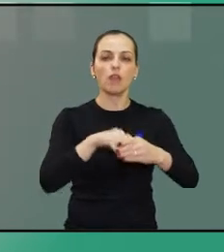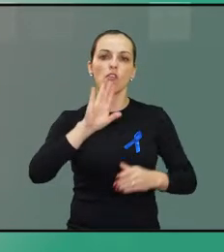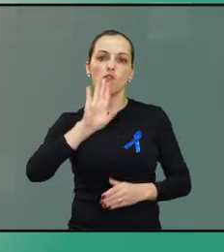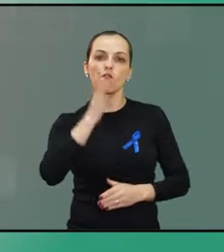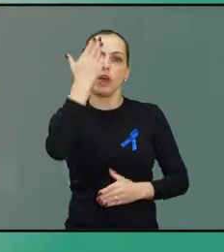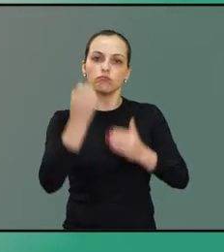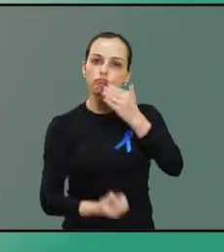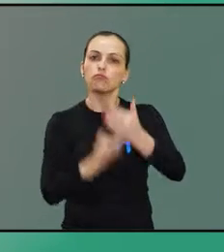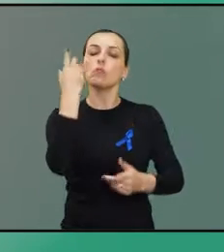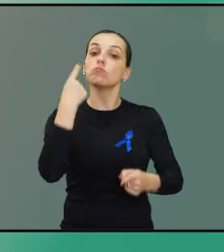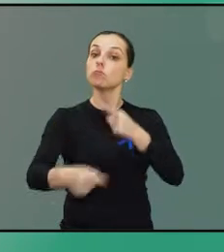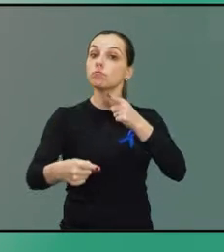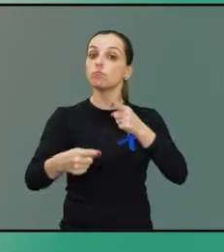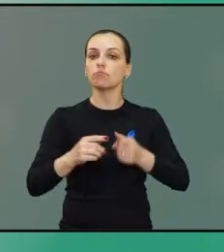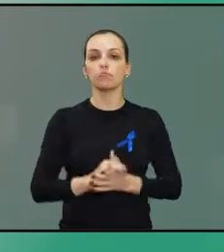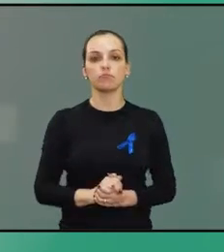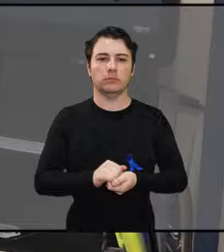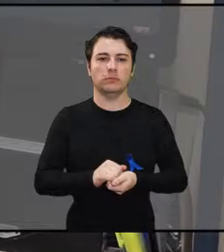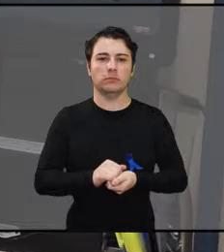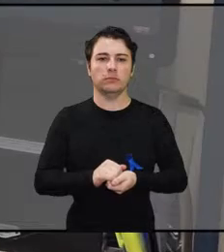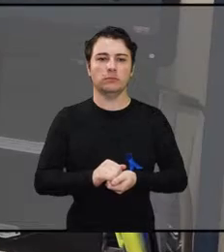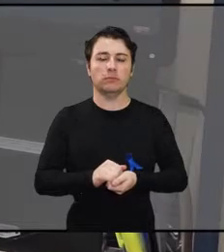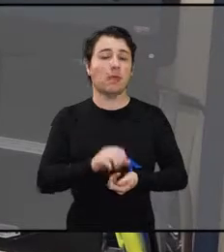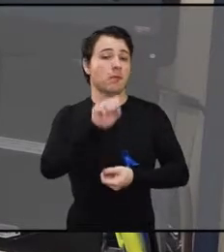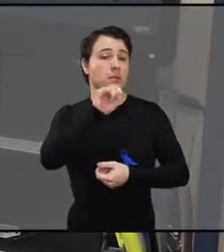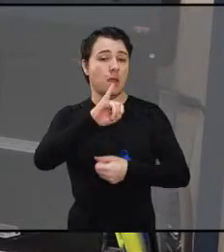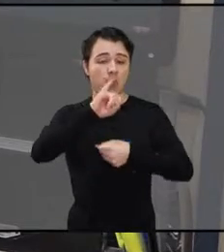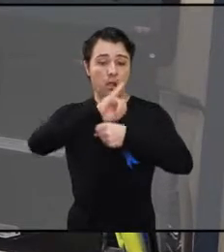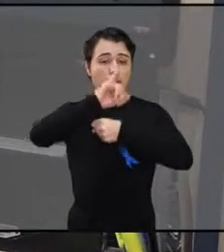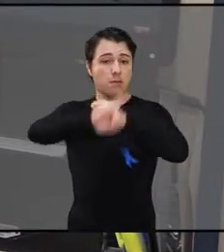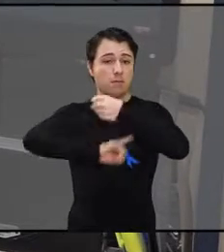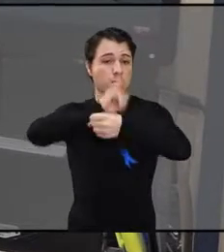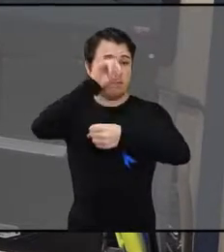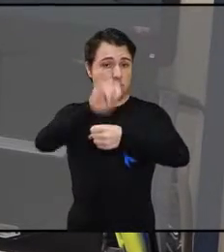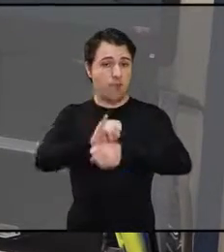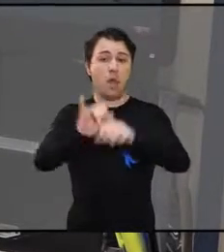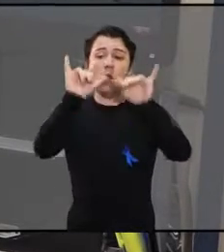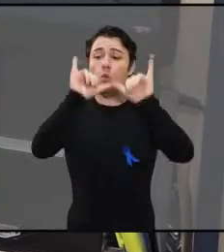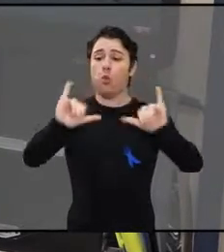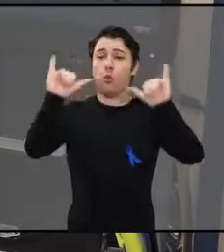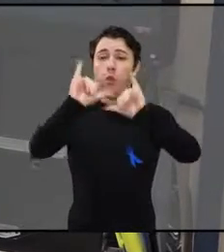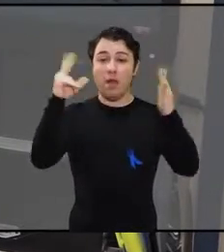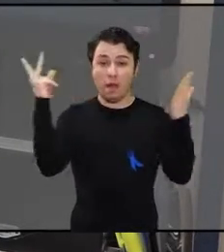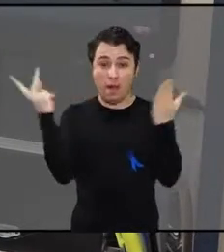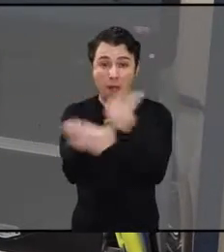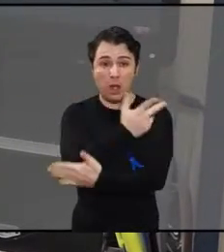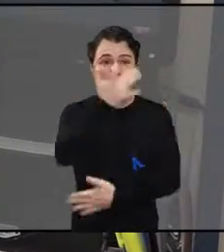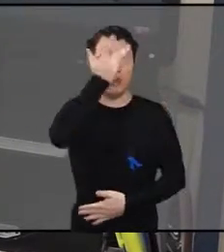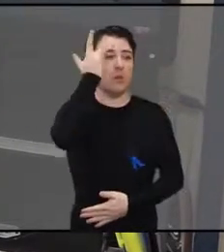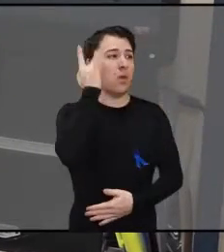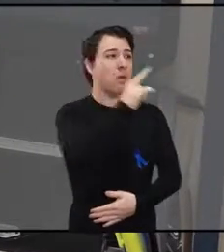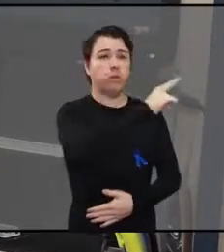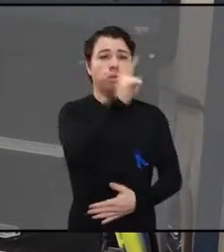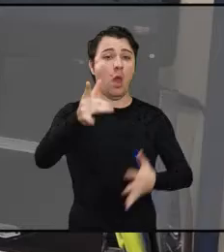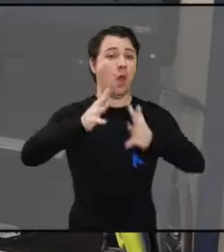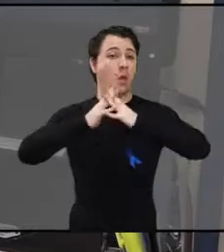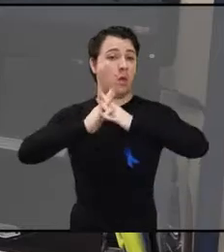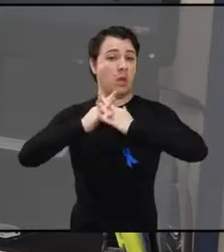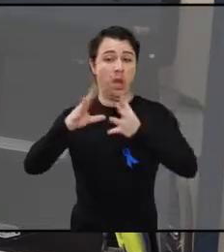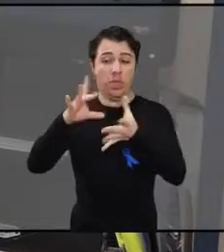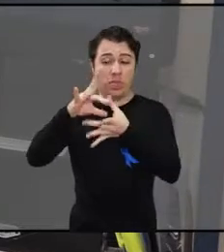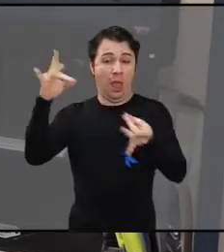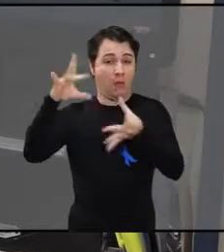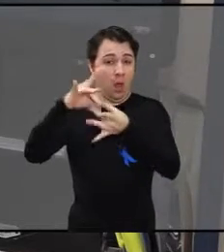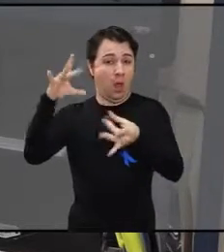falsos nas redes sociais tudo aquilo que vem confundir o eleitor o que vem contra o processo democrático né